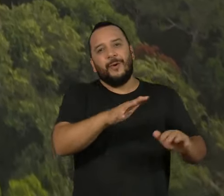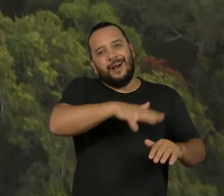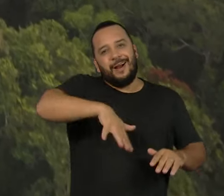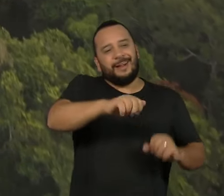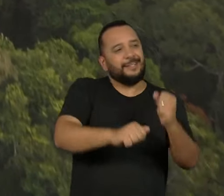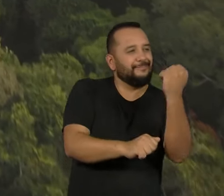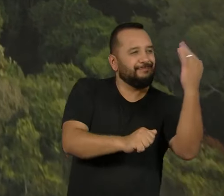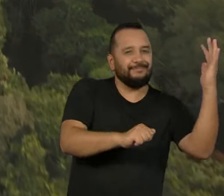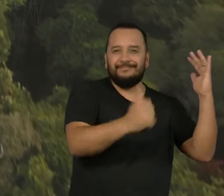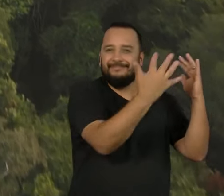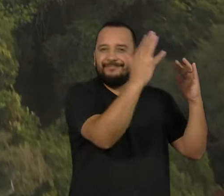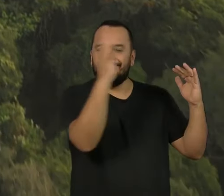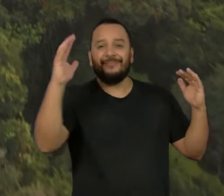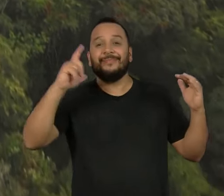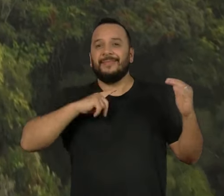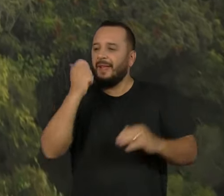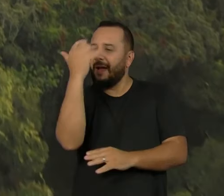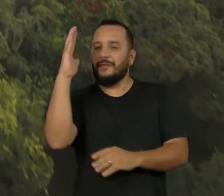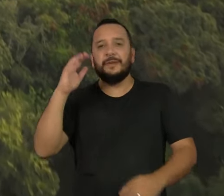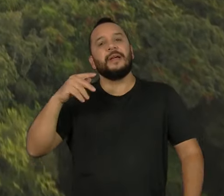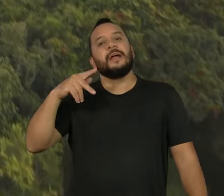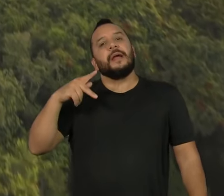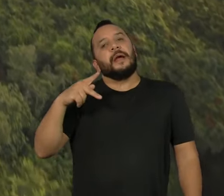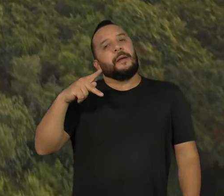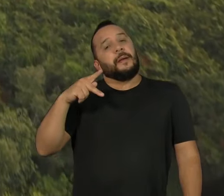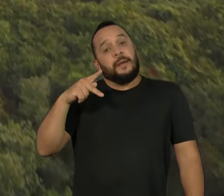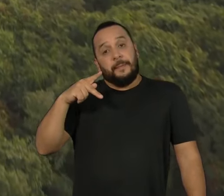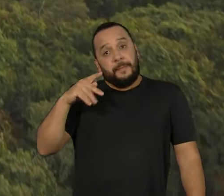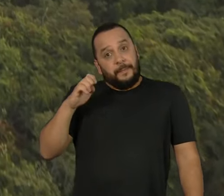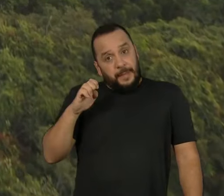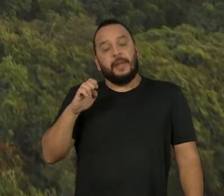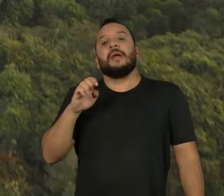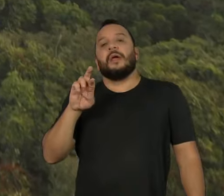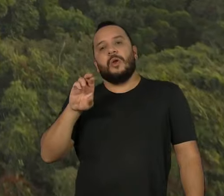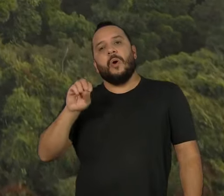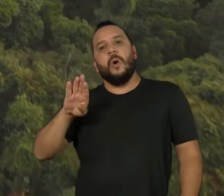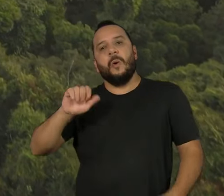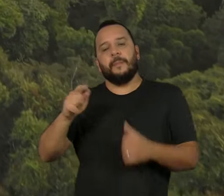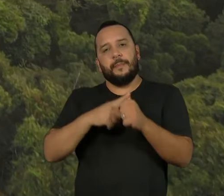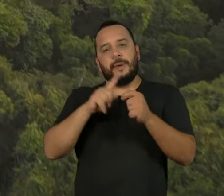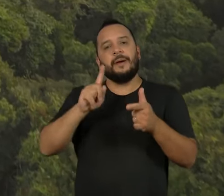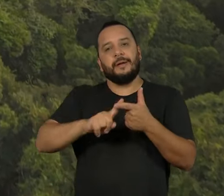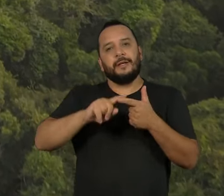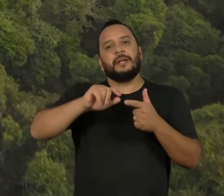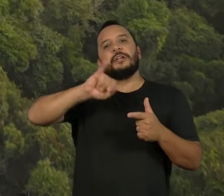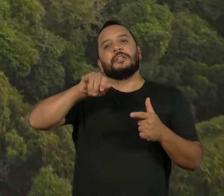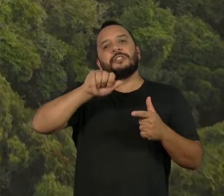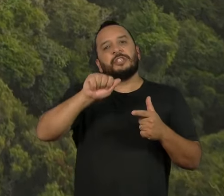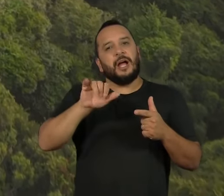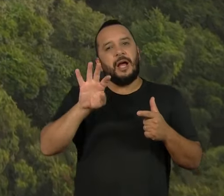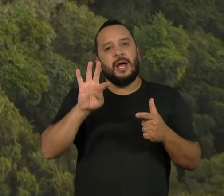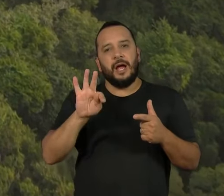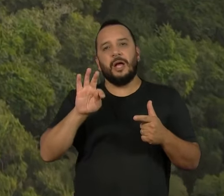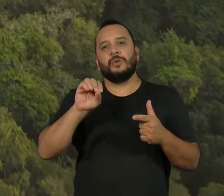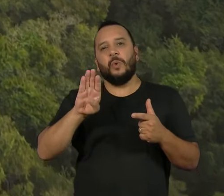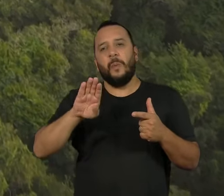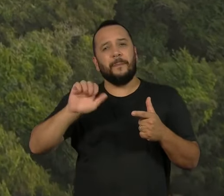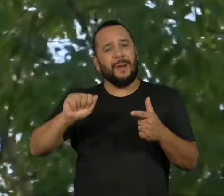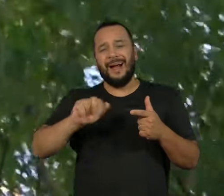grandes exemplares de peroba rosa, pau-marfim e jatobá, entre outras árvores que ajudam a sustentar